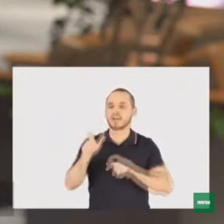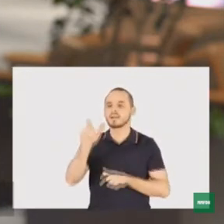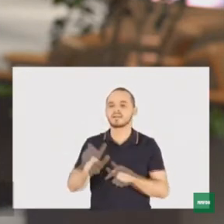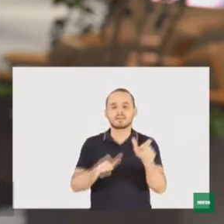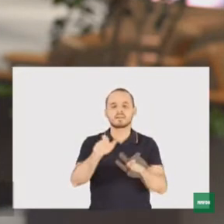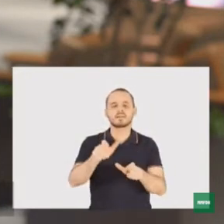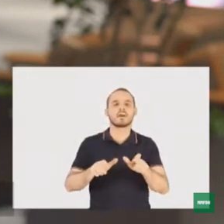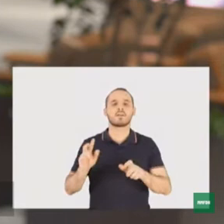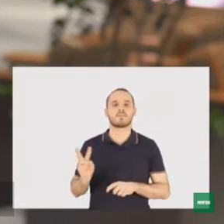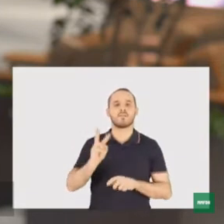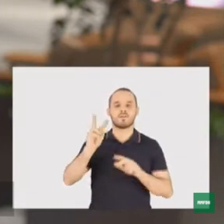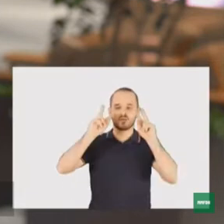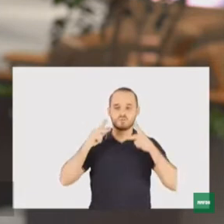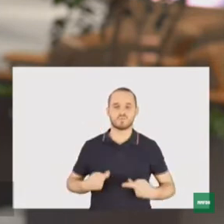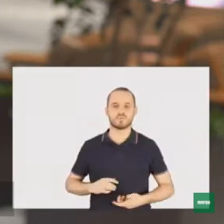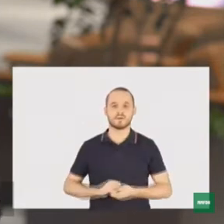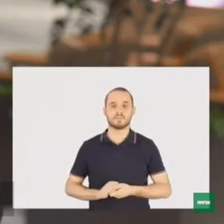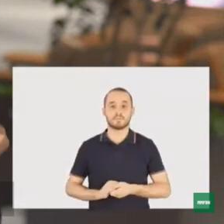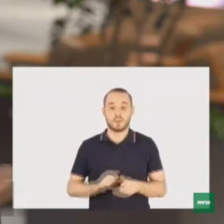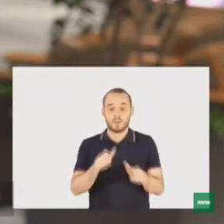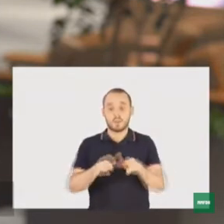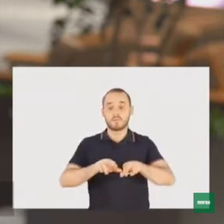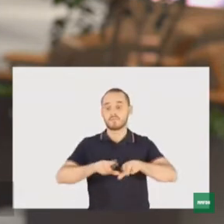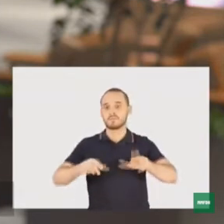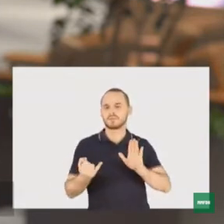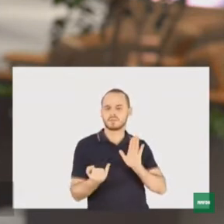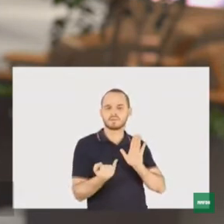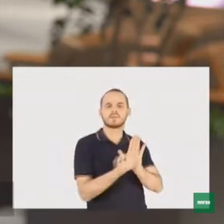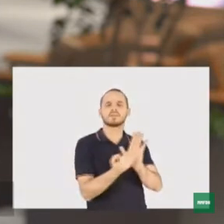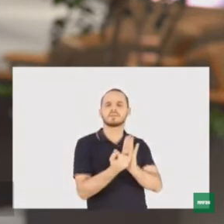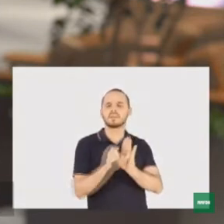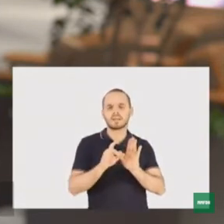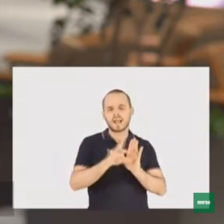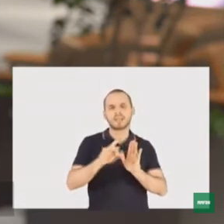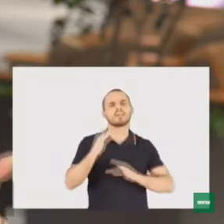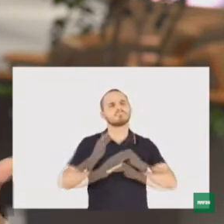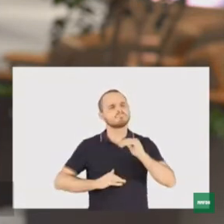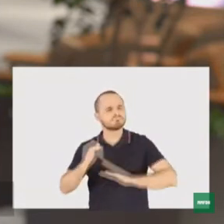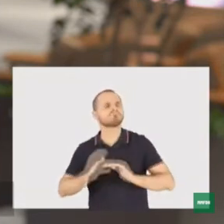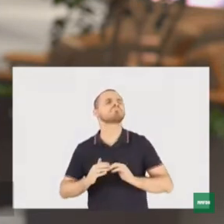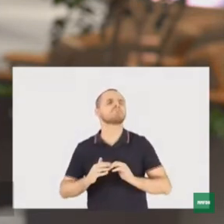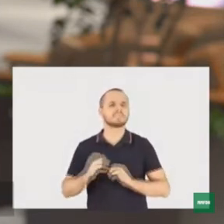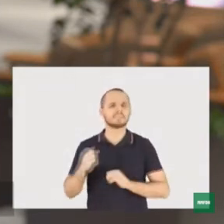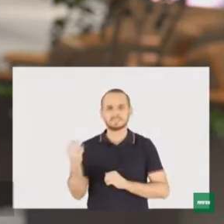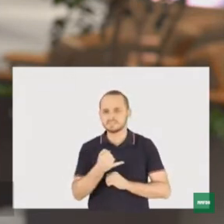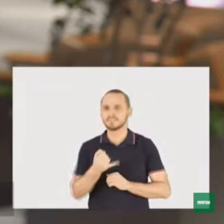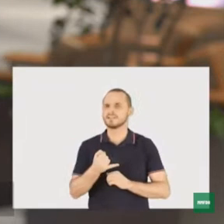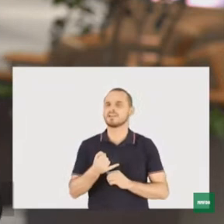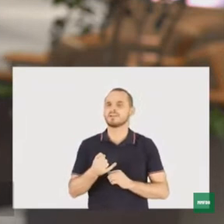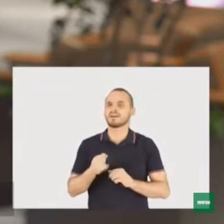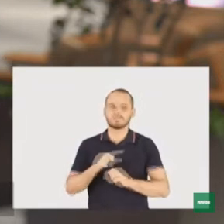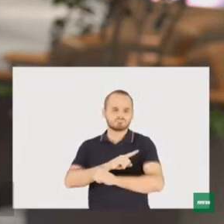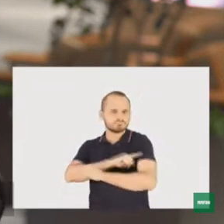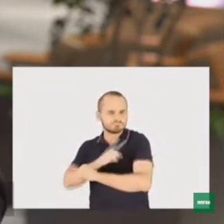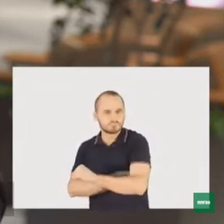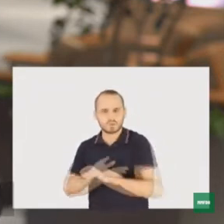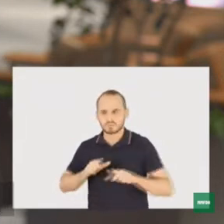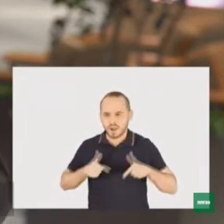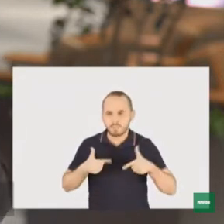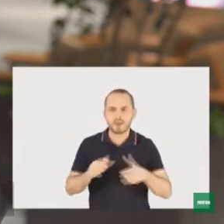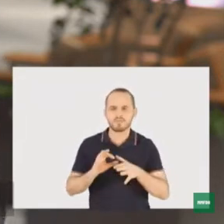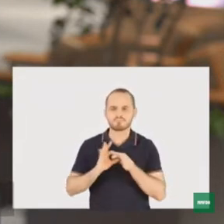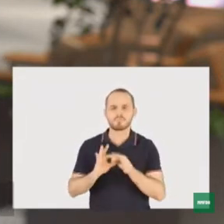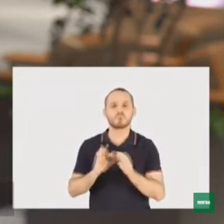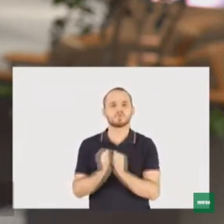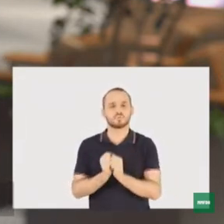humano, da diversidade, de suas identidades e competências, estabelecendo uma governança justa. É